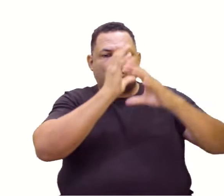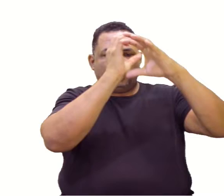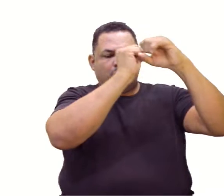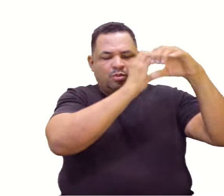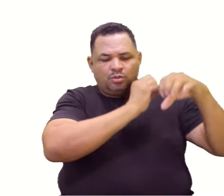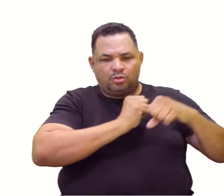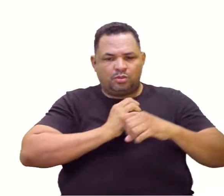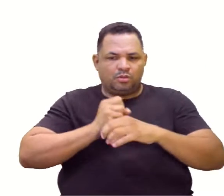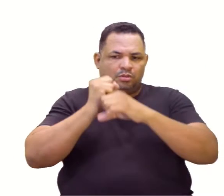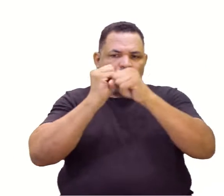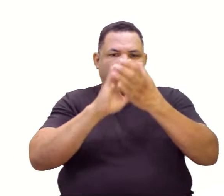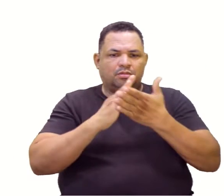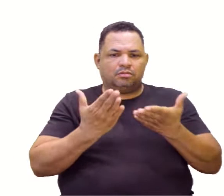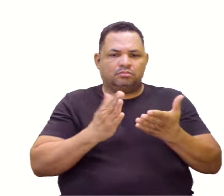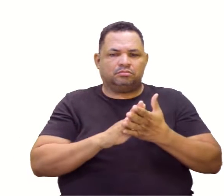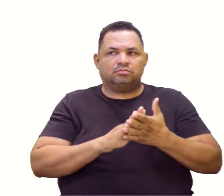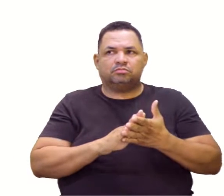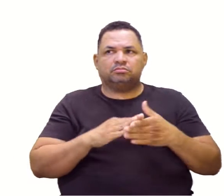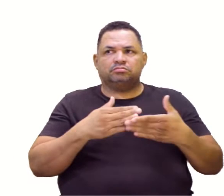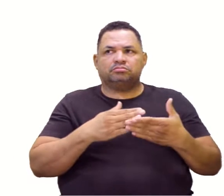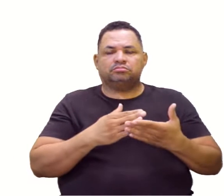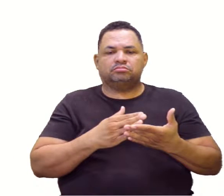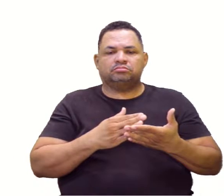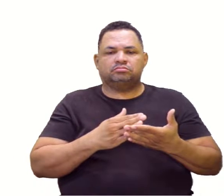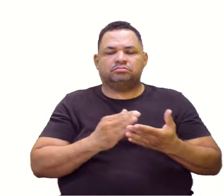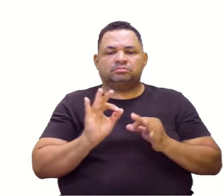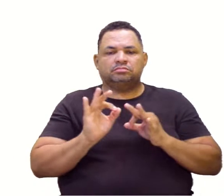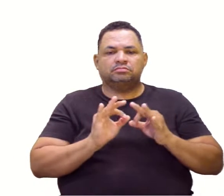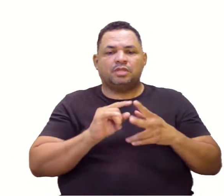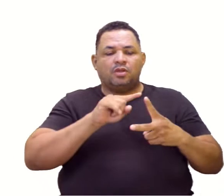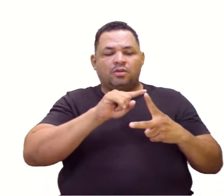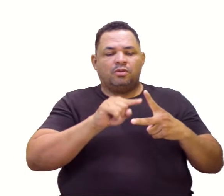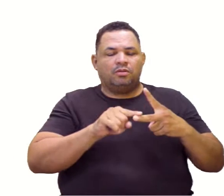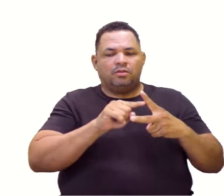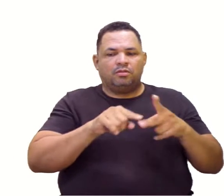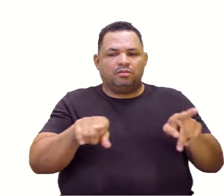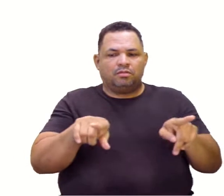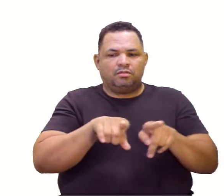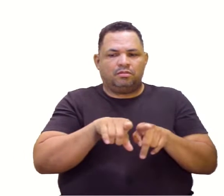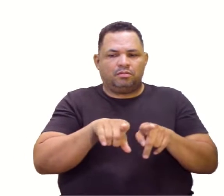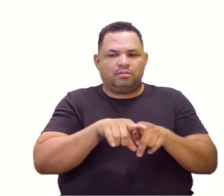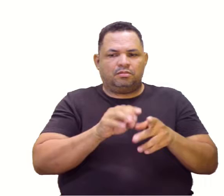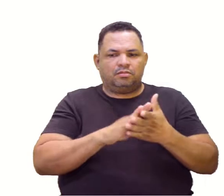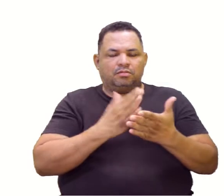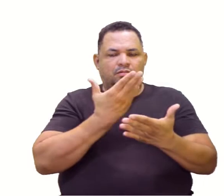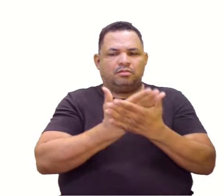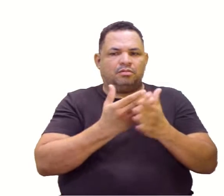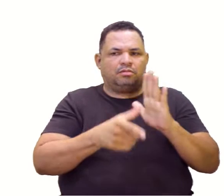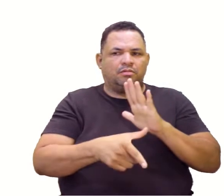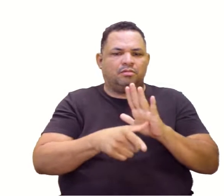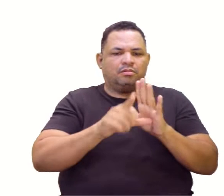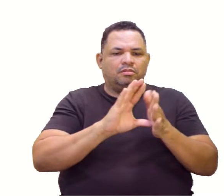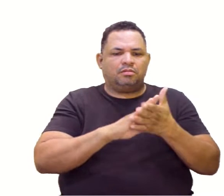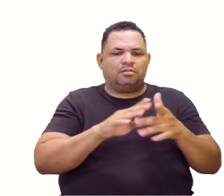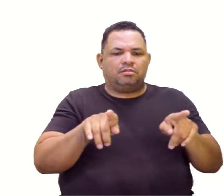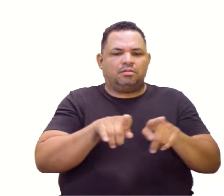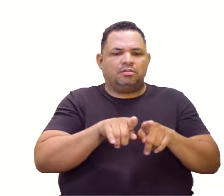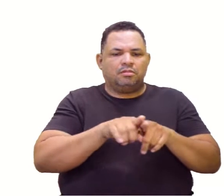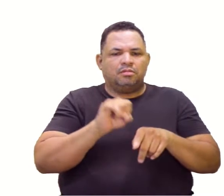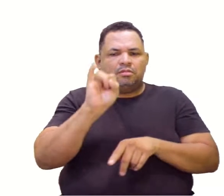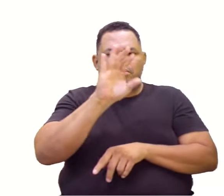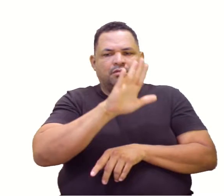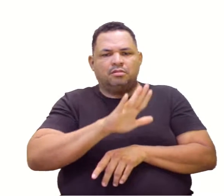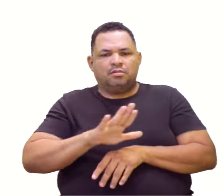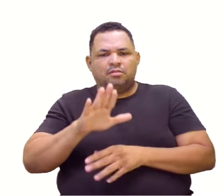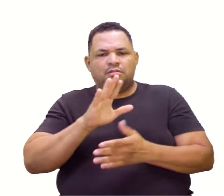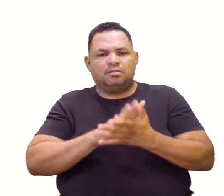Isso. E claro, aqui se dividem quanto aos lados e os ângulos, a gente viu na aula, né? anterior, e que também a gente viu que são